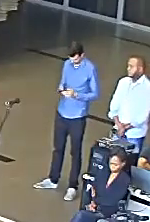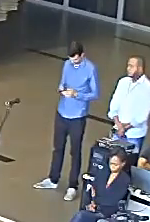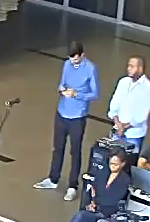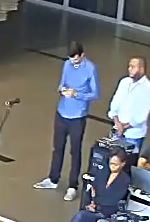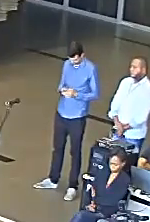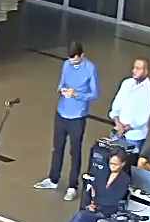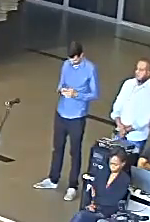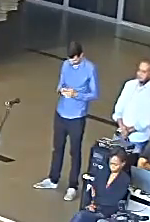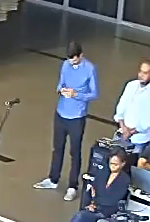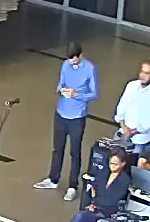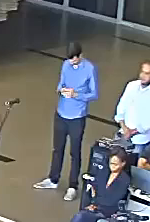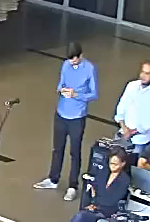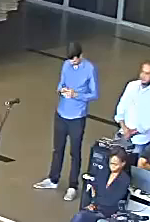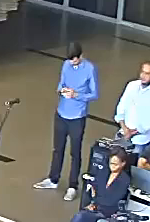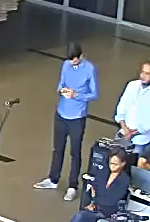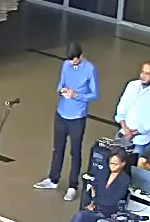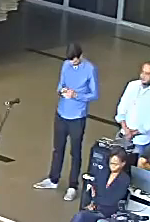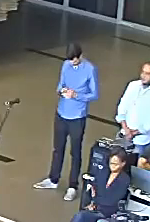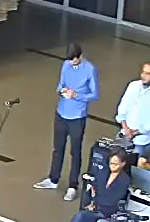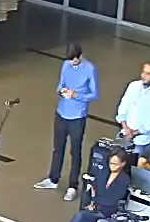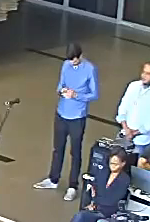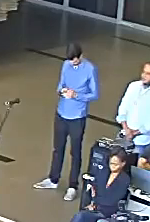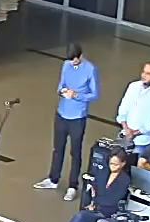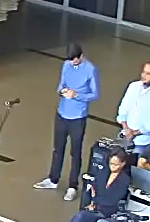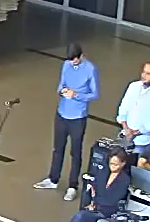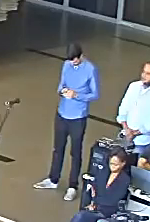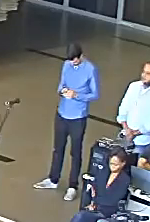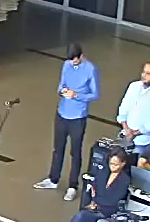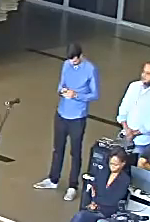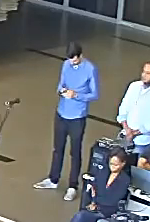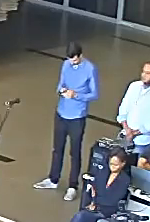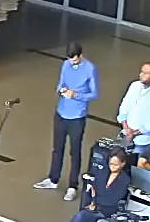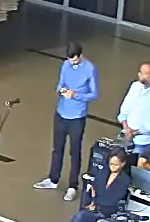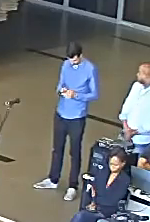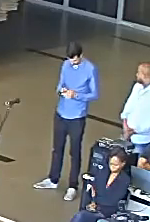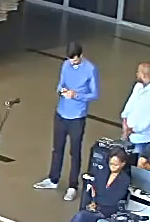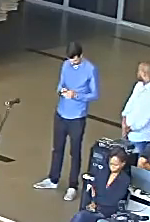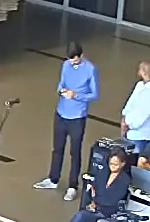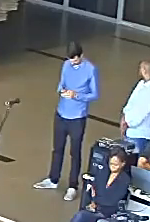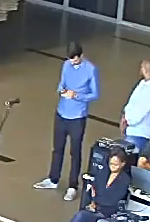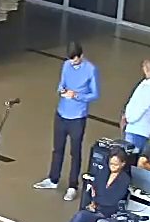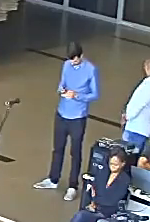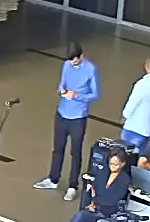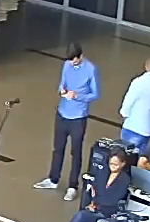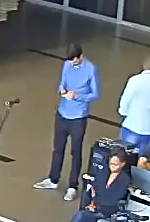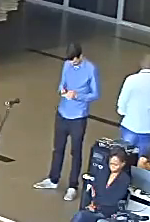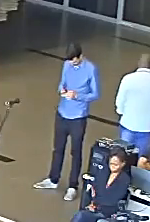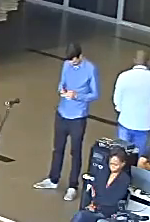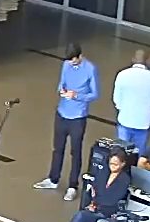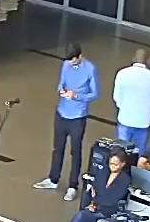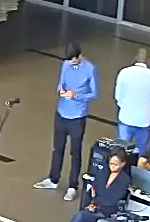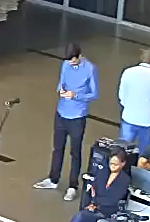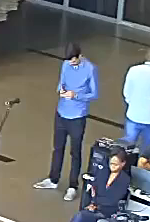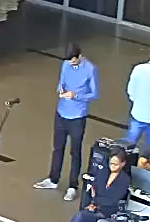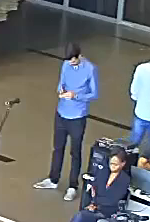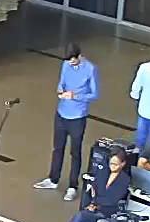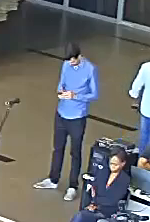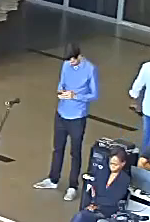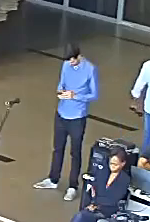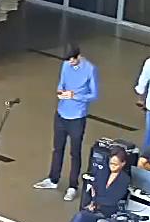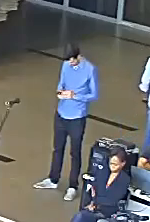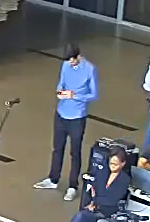Passe Livre intermunicipal que eu acho que deve ser um tema um pouco polêmico né